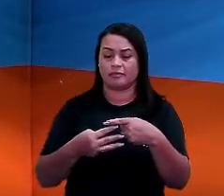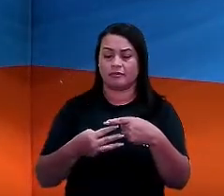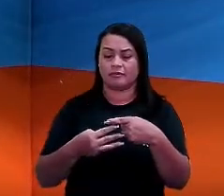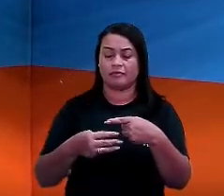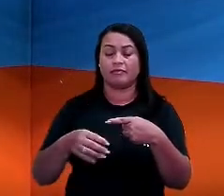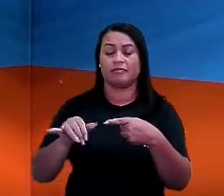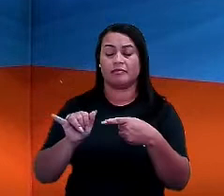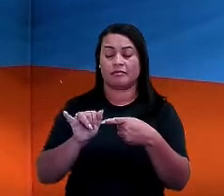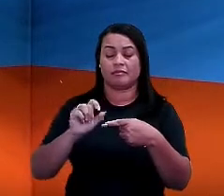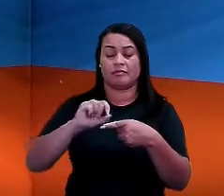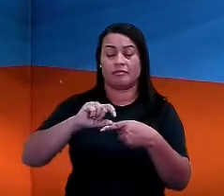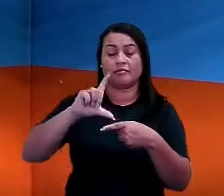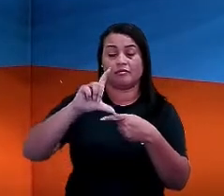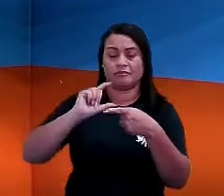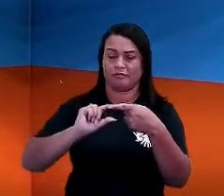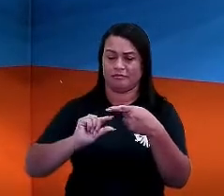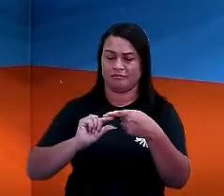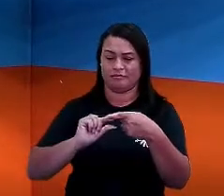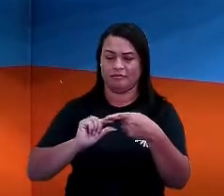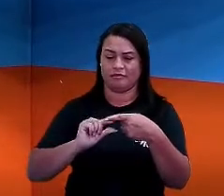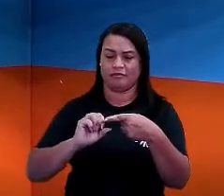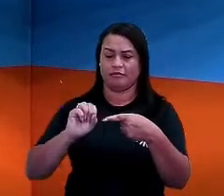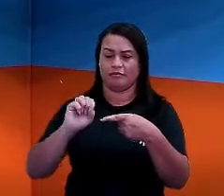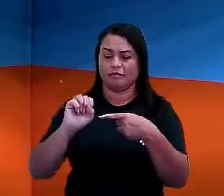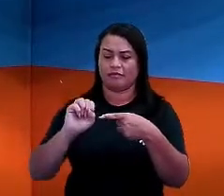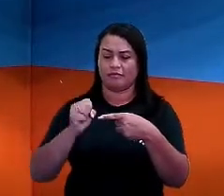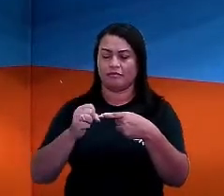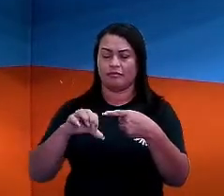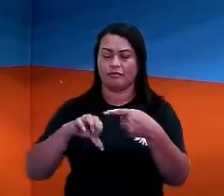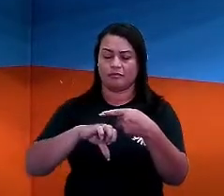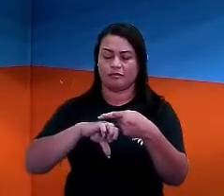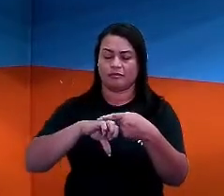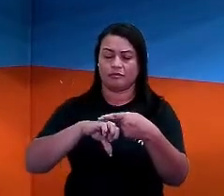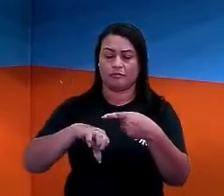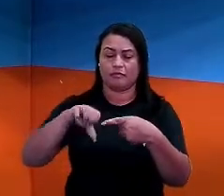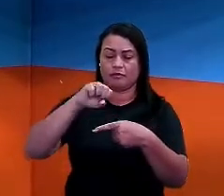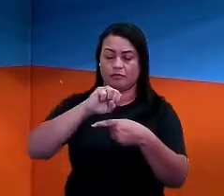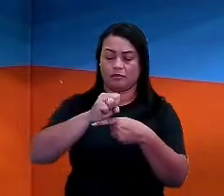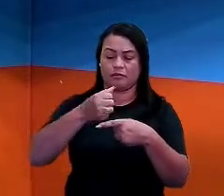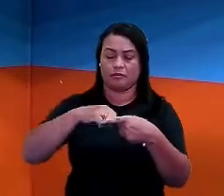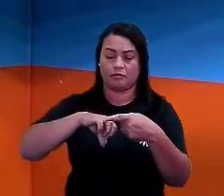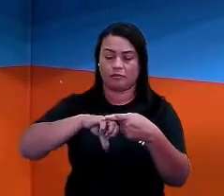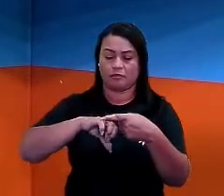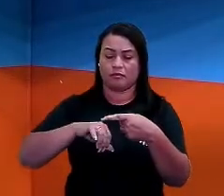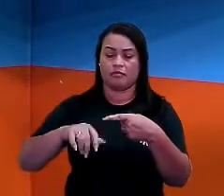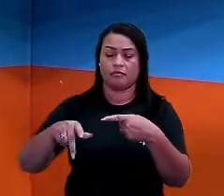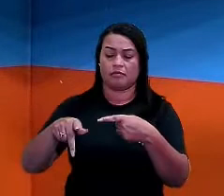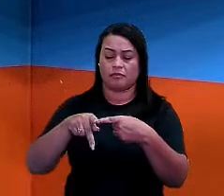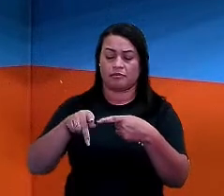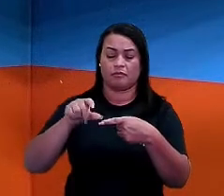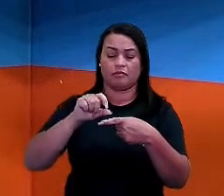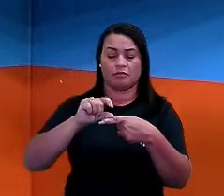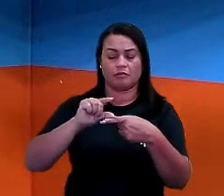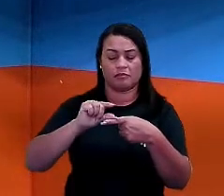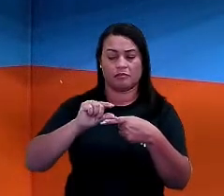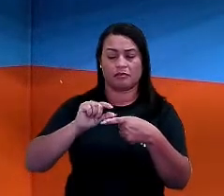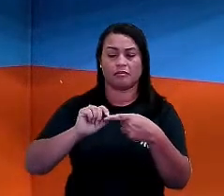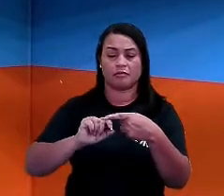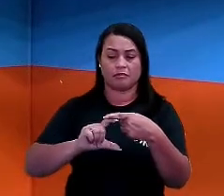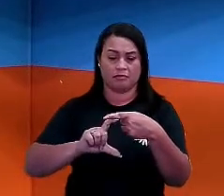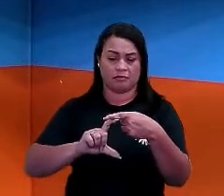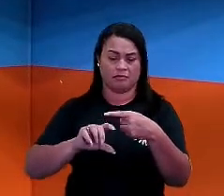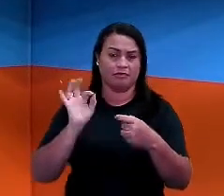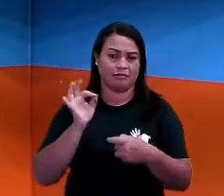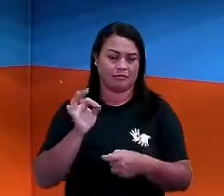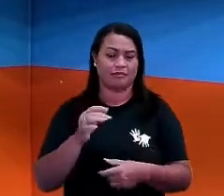ser imprópria. E 8 nonos vai ser própria. Tá certo? E